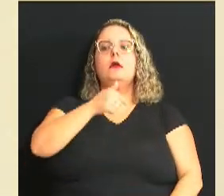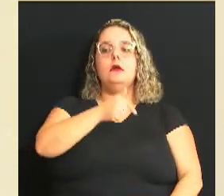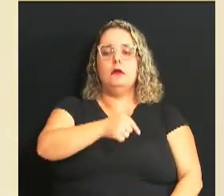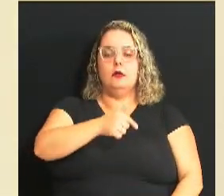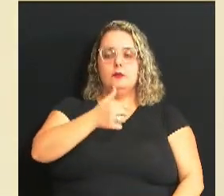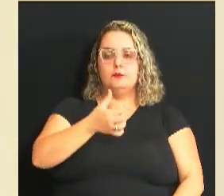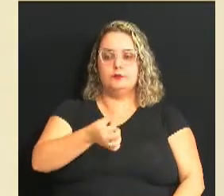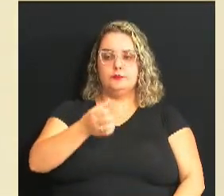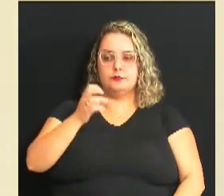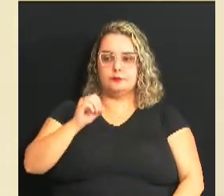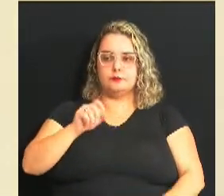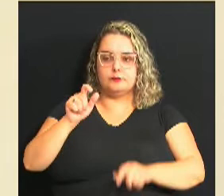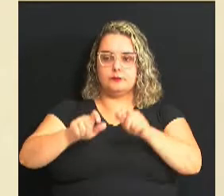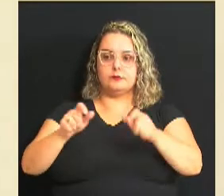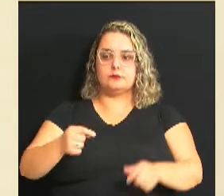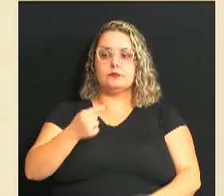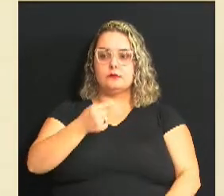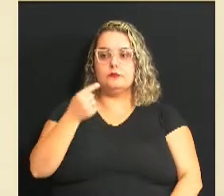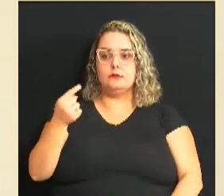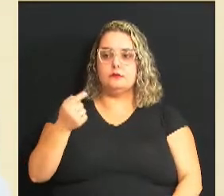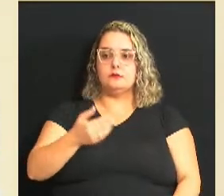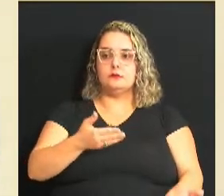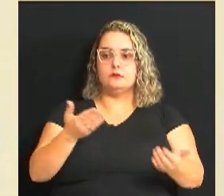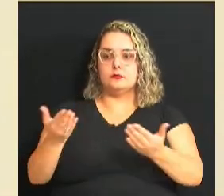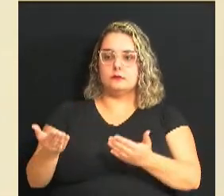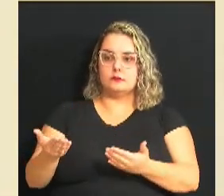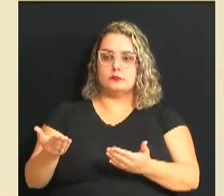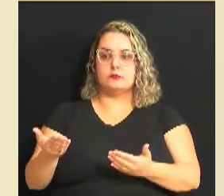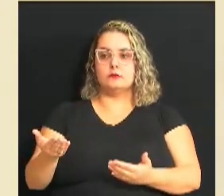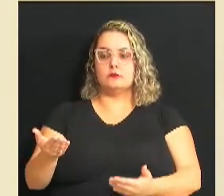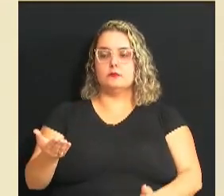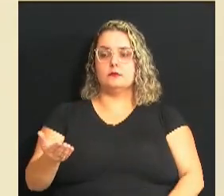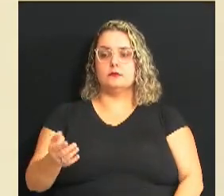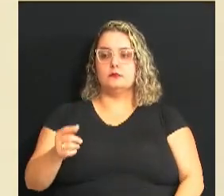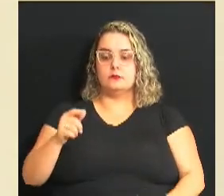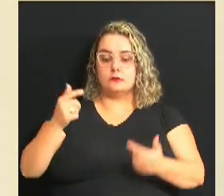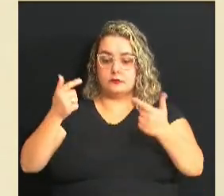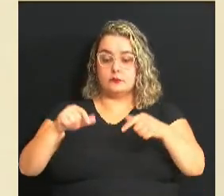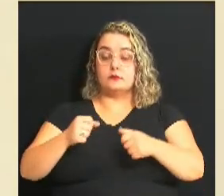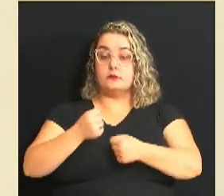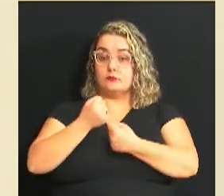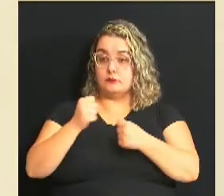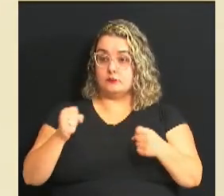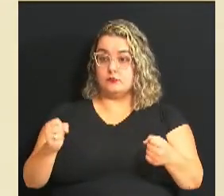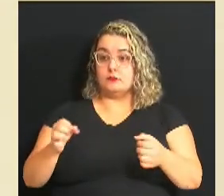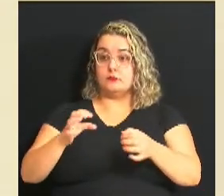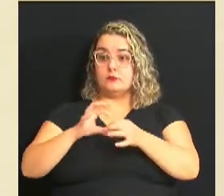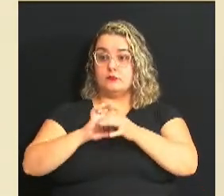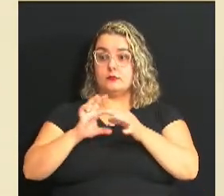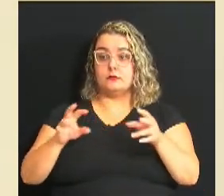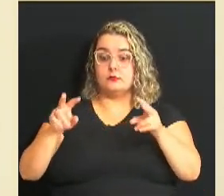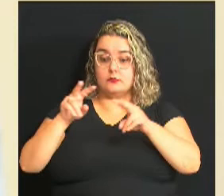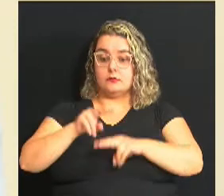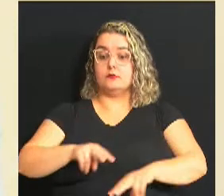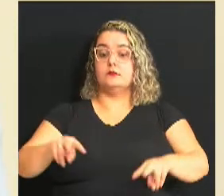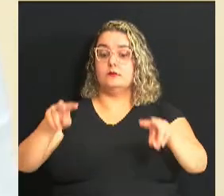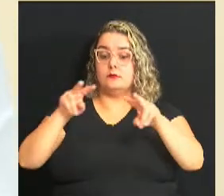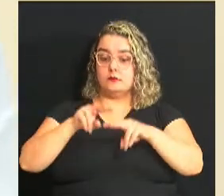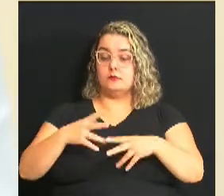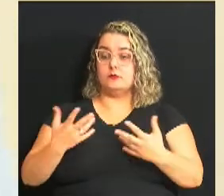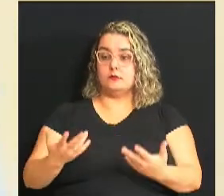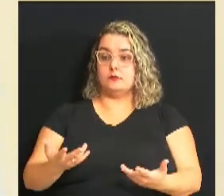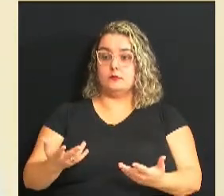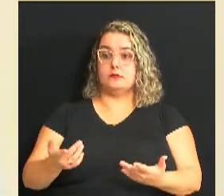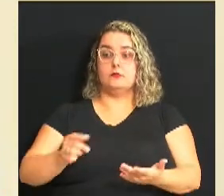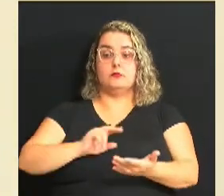cada apresentação, né? E esse lugar grande permite a viabilidade de uma série de